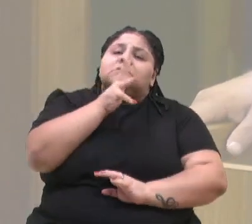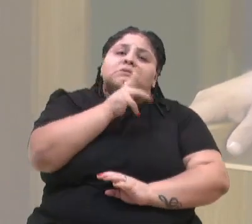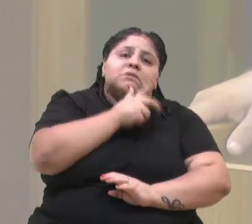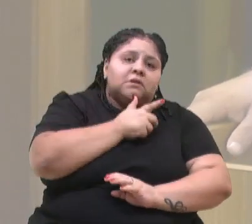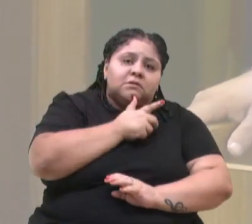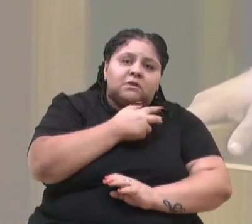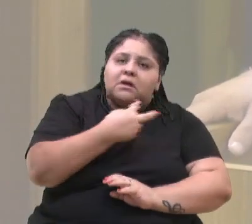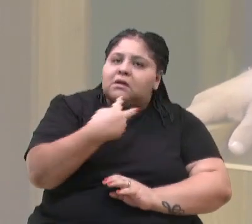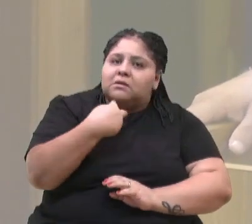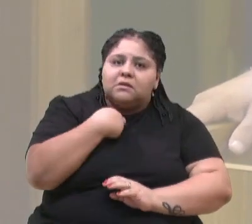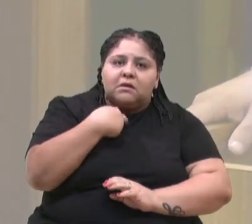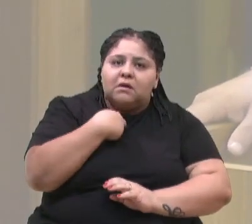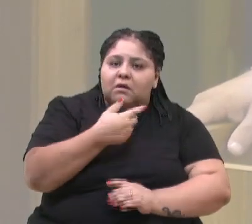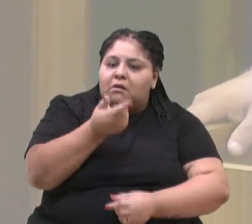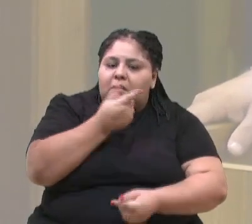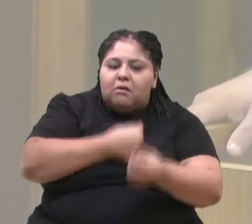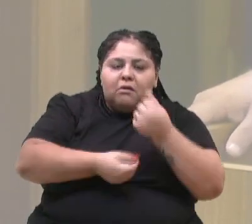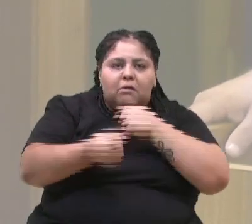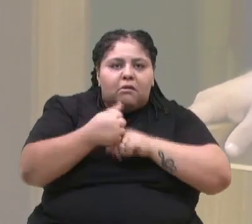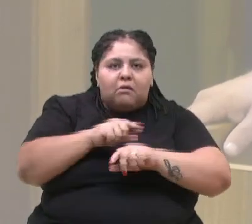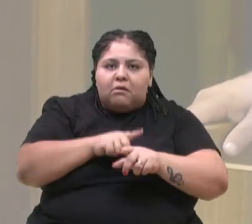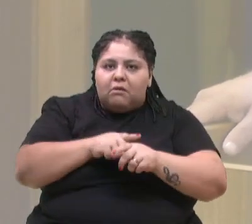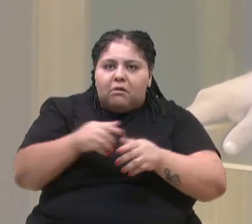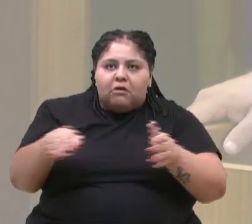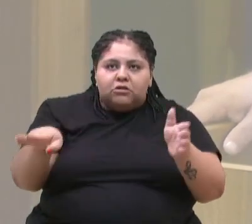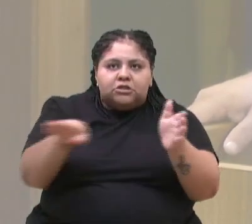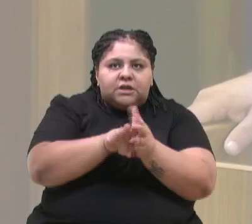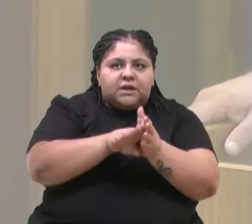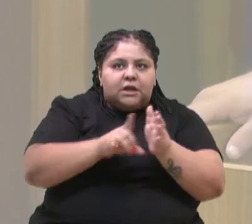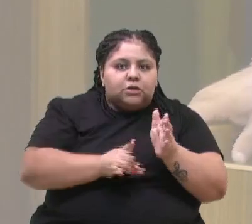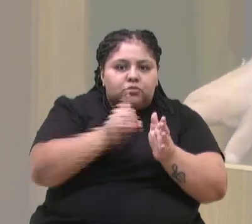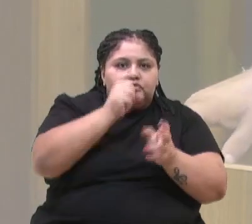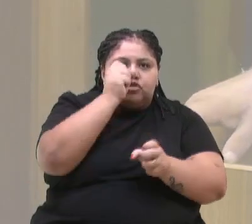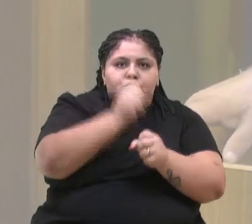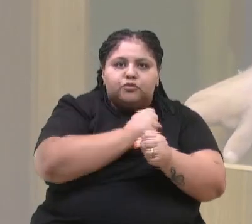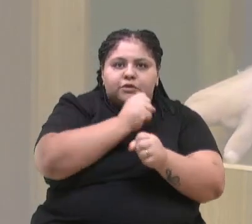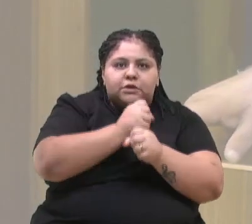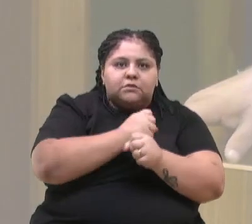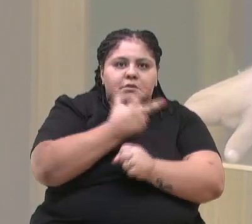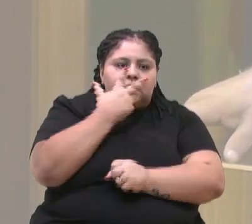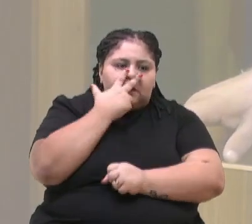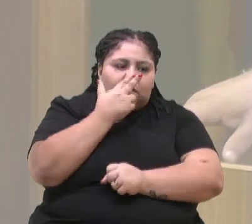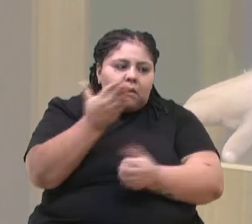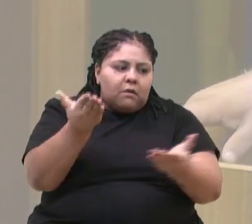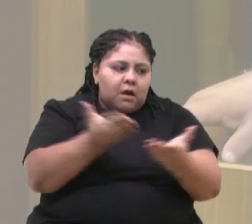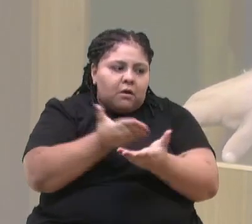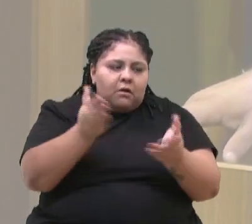administração chegar no último ano desse jeito. Poucos dias atrás,